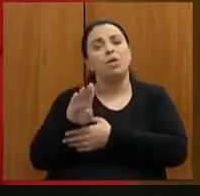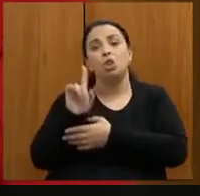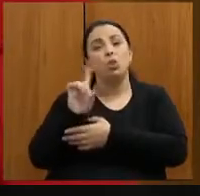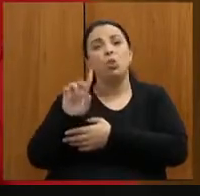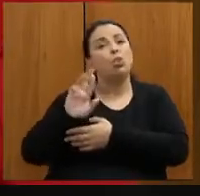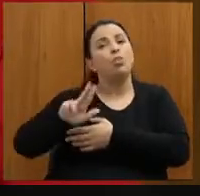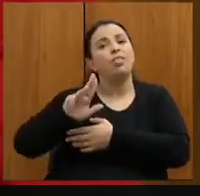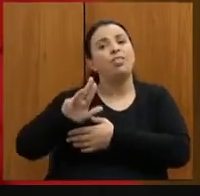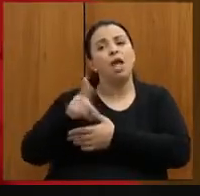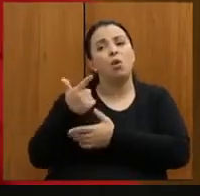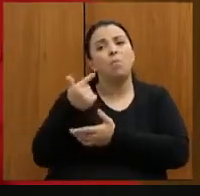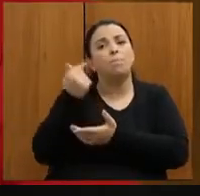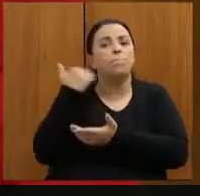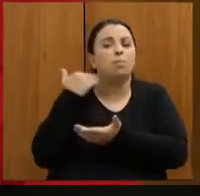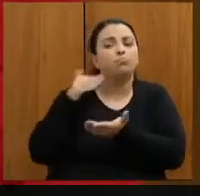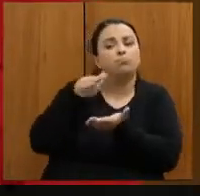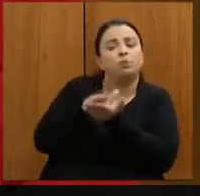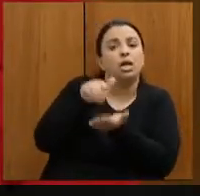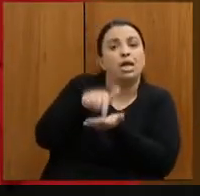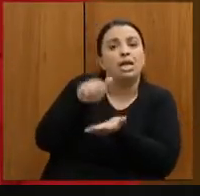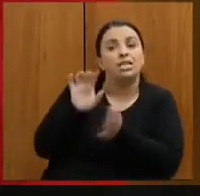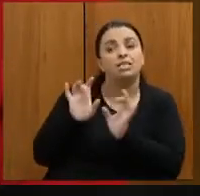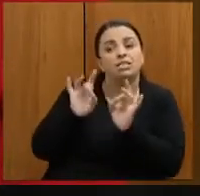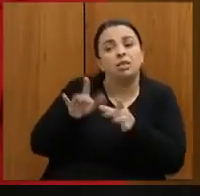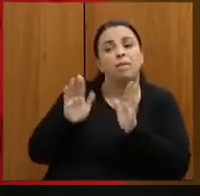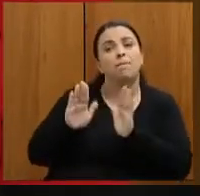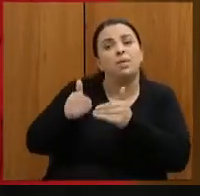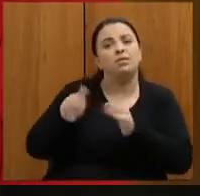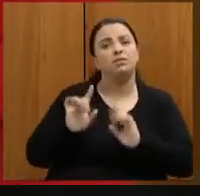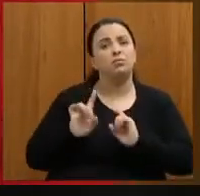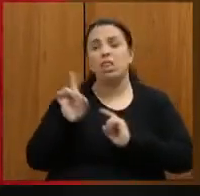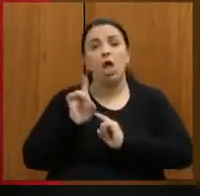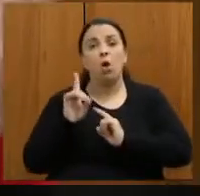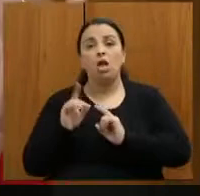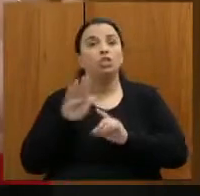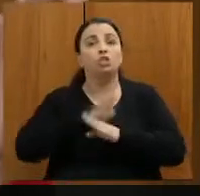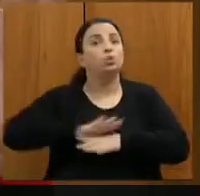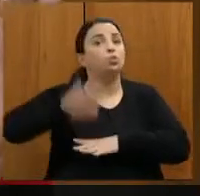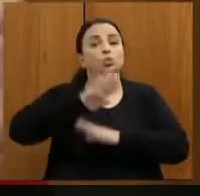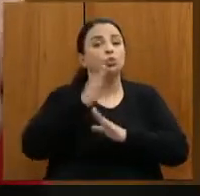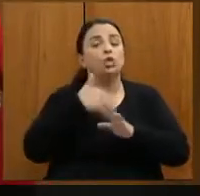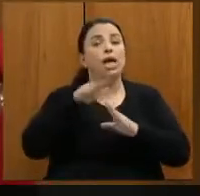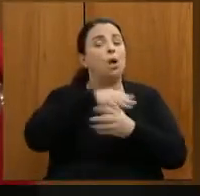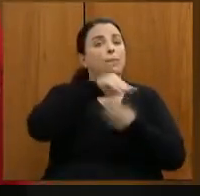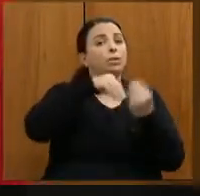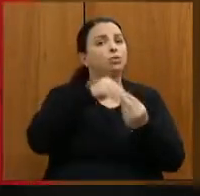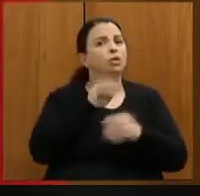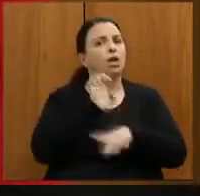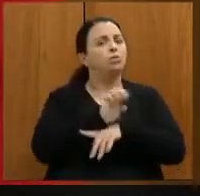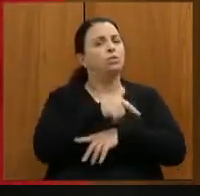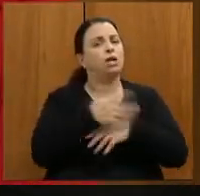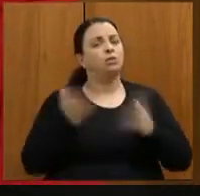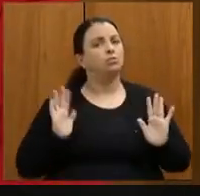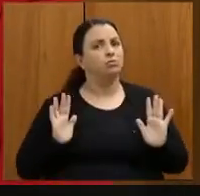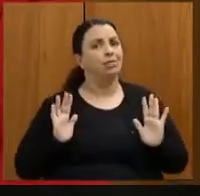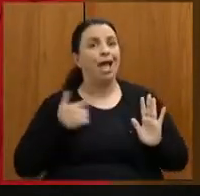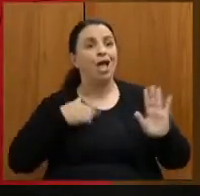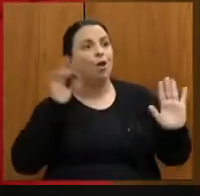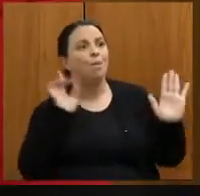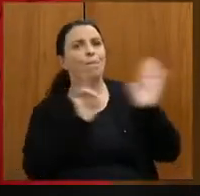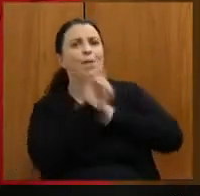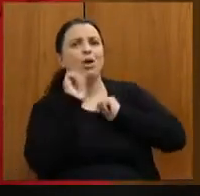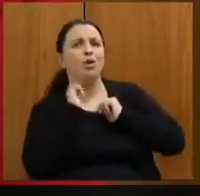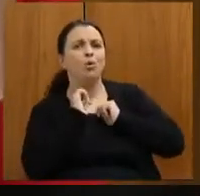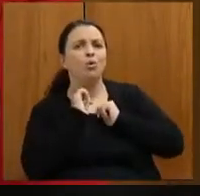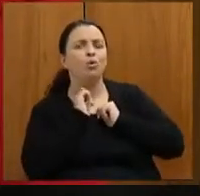então ele responde sim tá no fundeb quando eu pergunto ele não responde outro dizendo que a